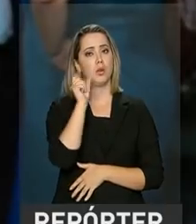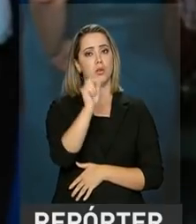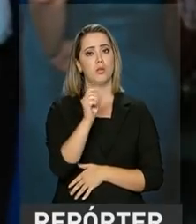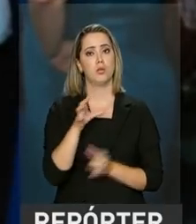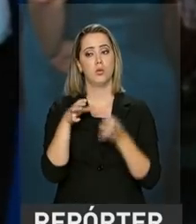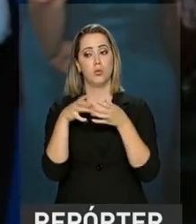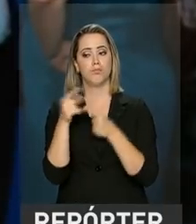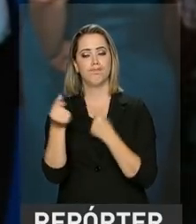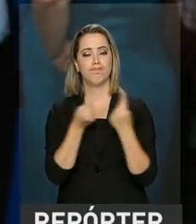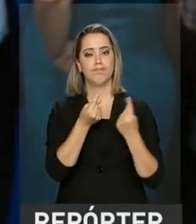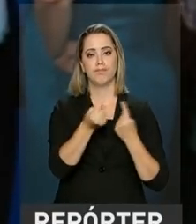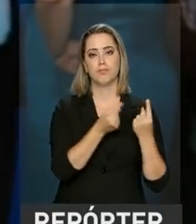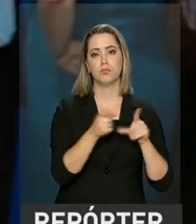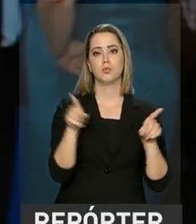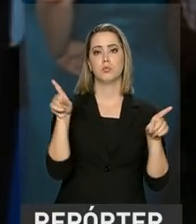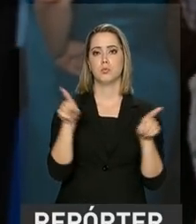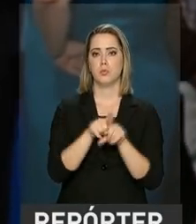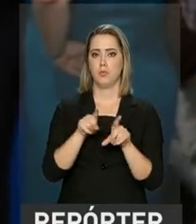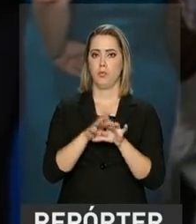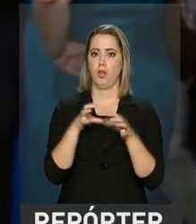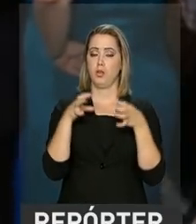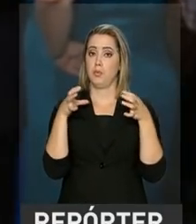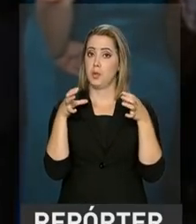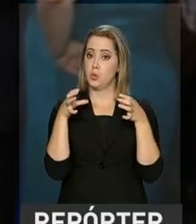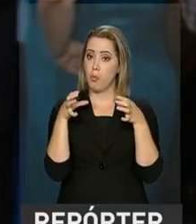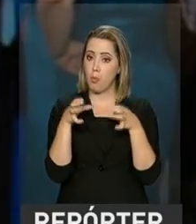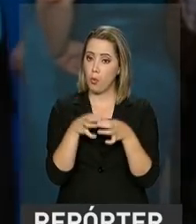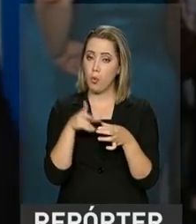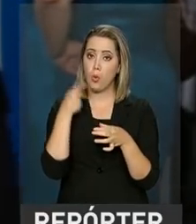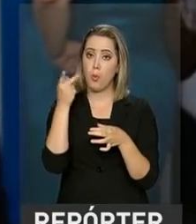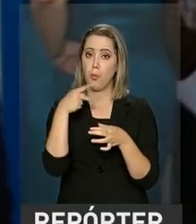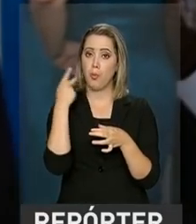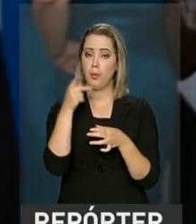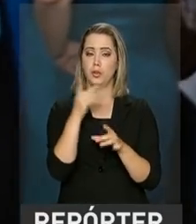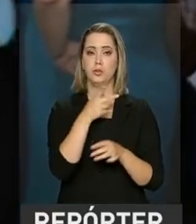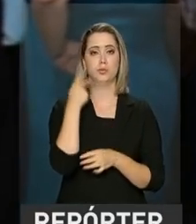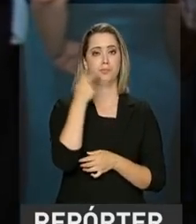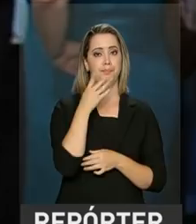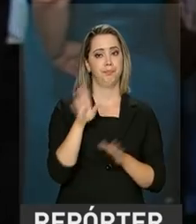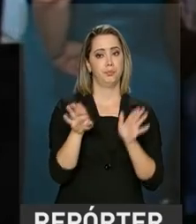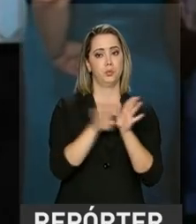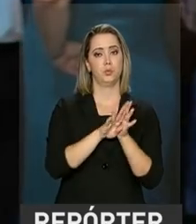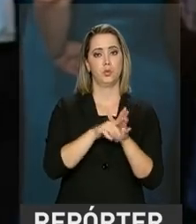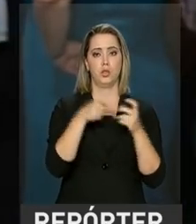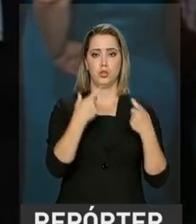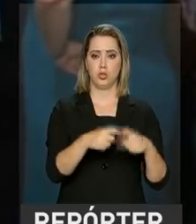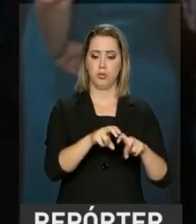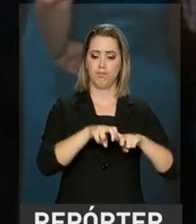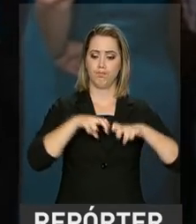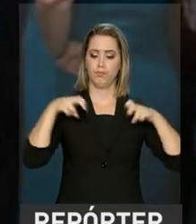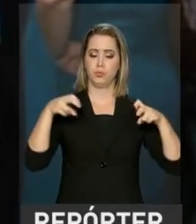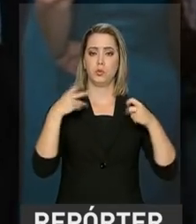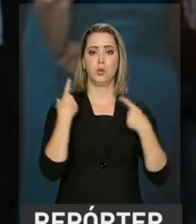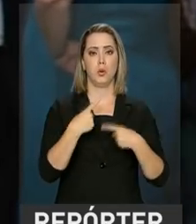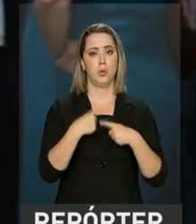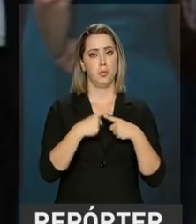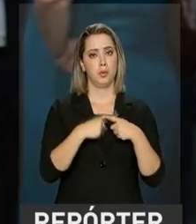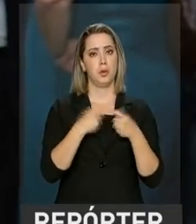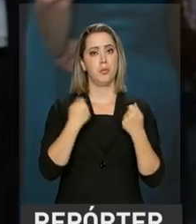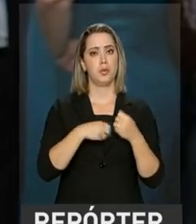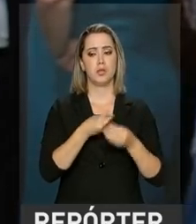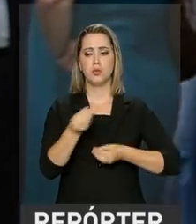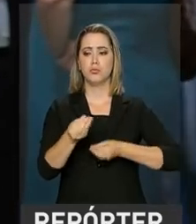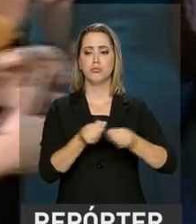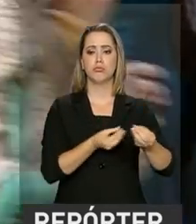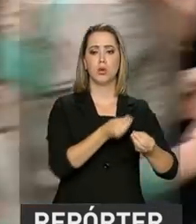deputados individualmente quanto pelas bancadas, chegarem ao plenário, já que esses destaques vão ser